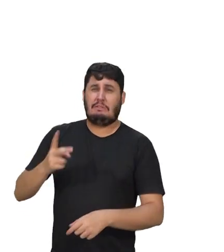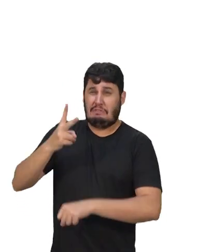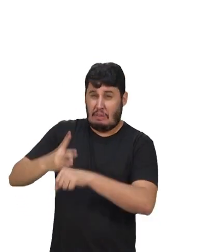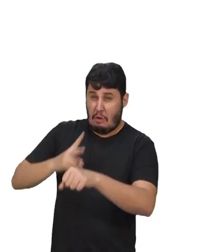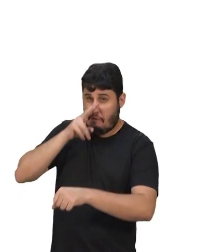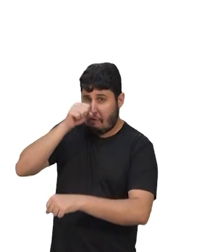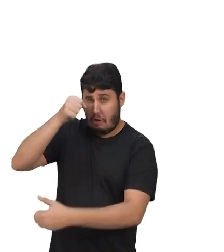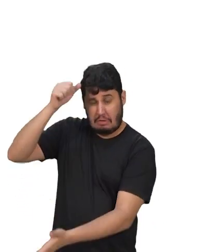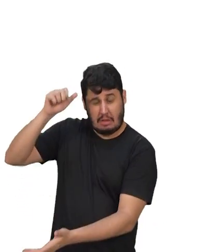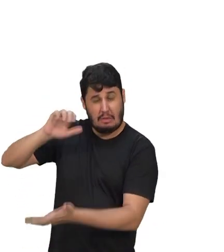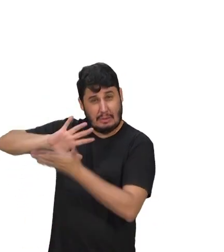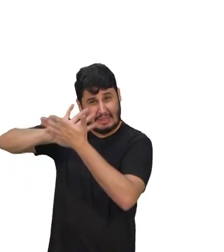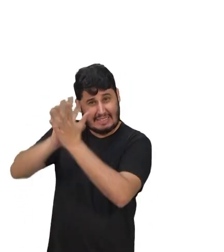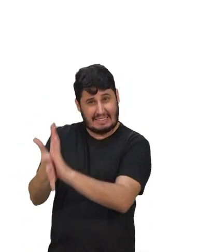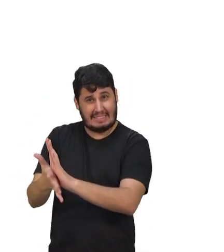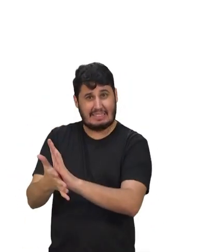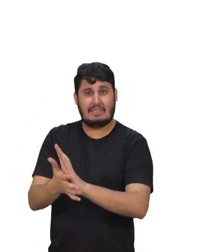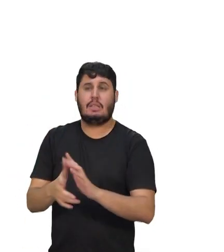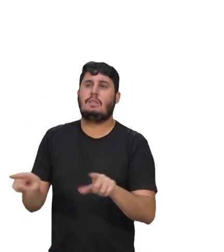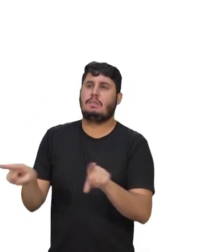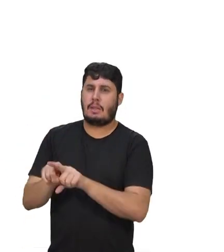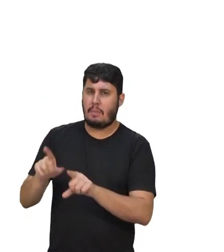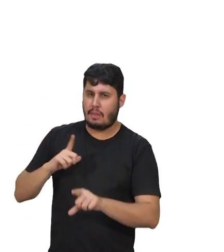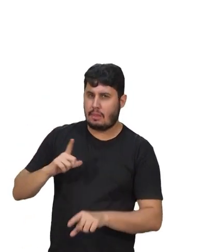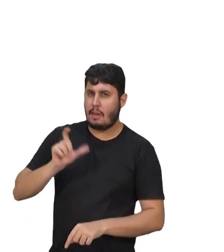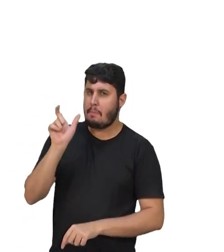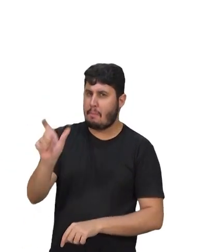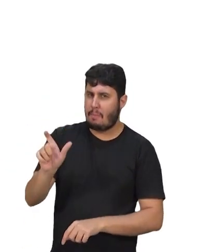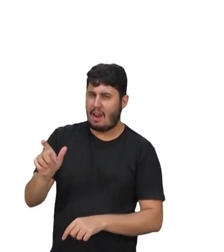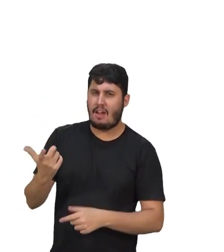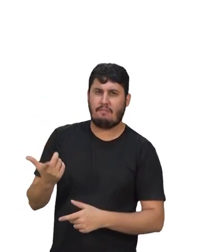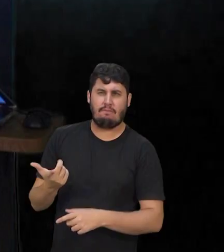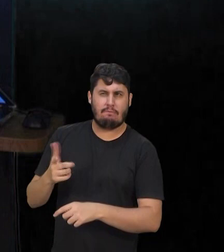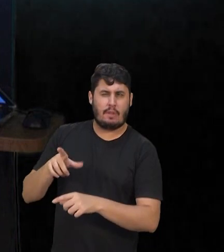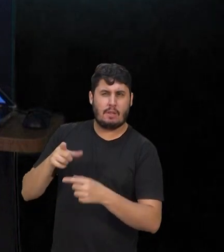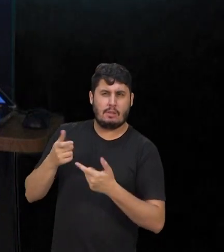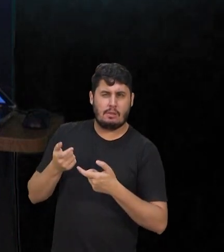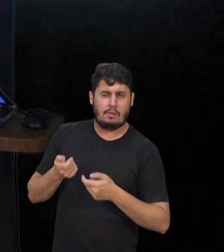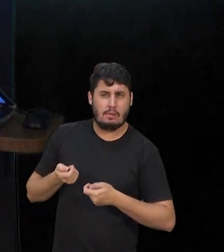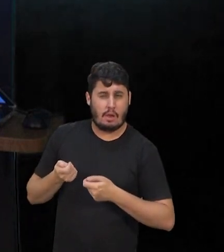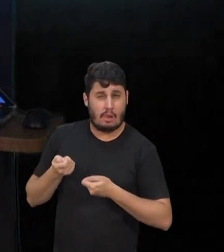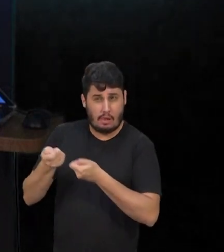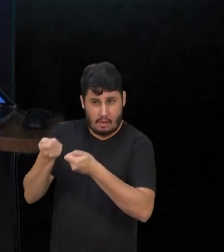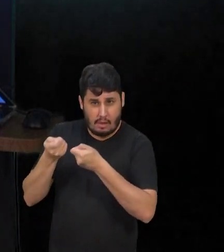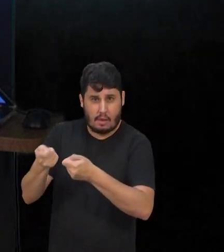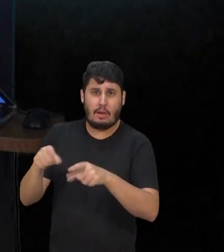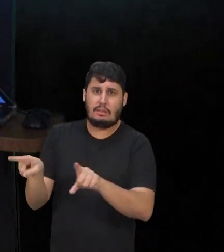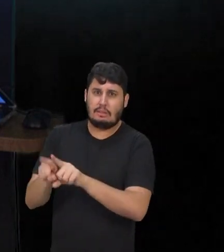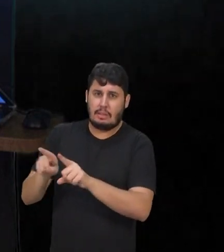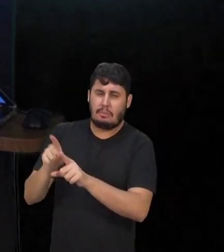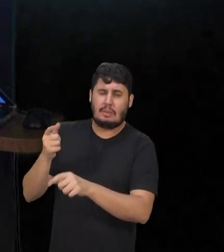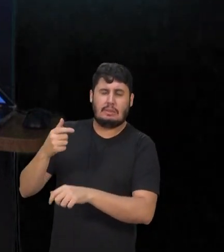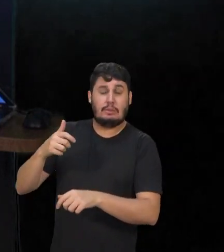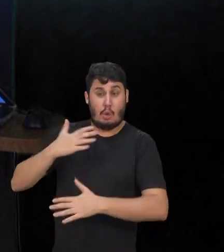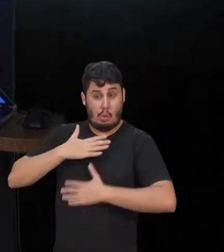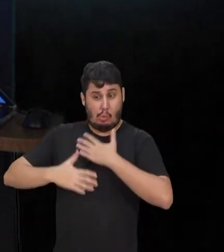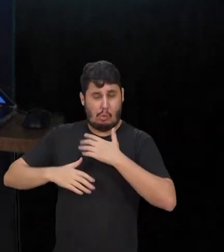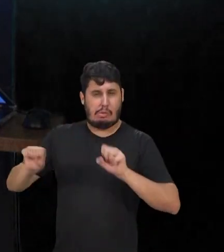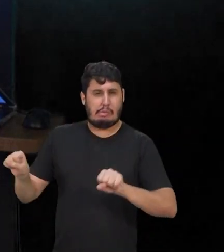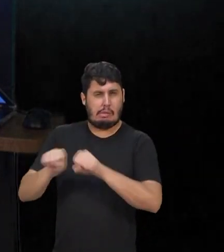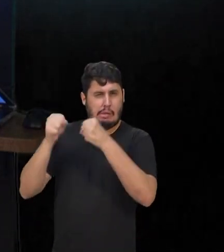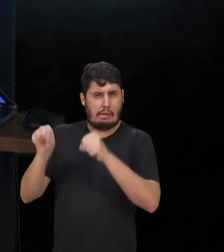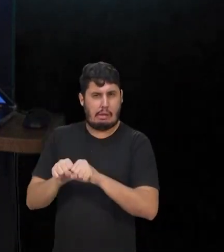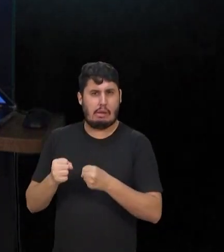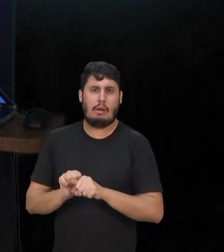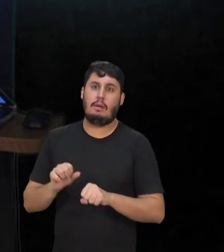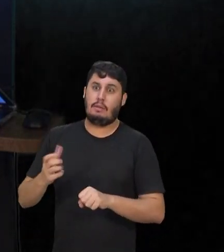de tímpano. A gente tem também ali, ó, ameaças. A gente tem golpes e quebra de ossos. Enfim, são várias palavras que